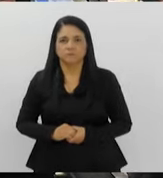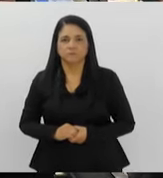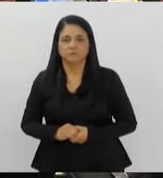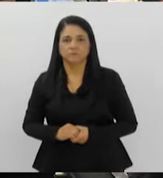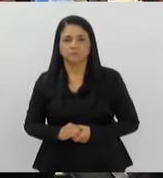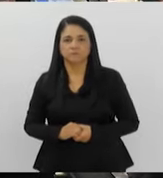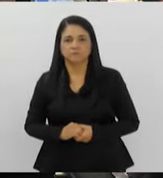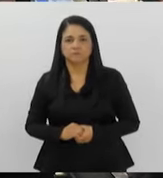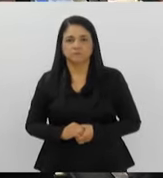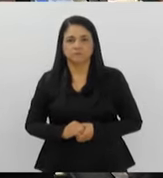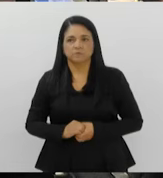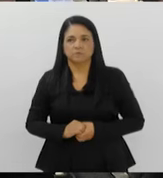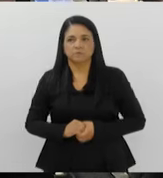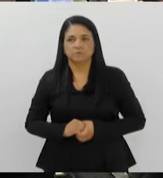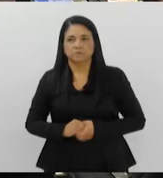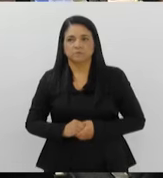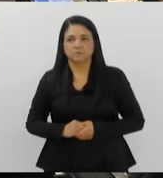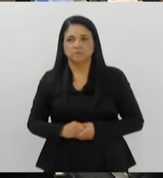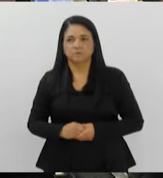Como você vota?